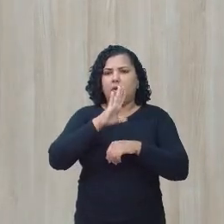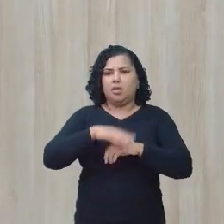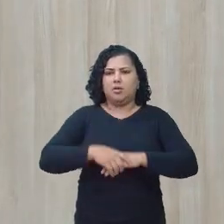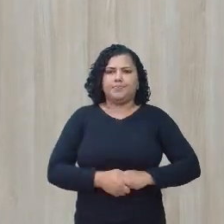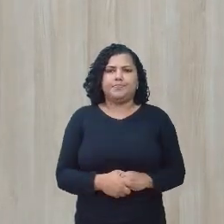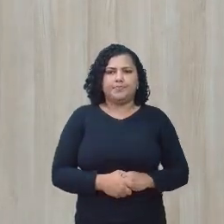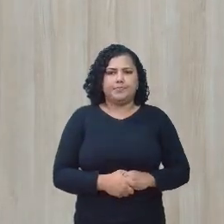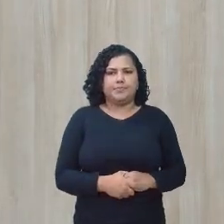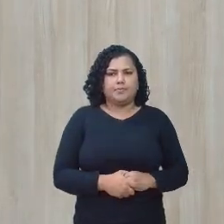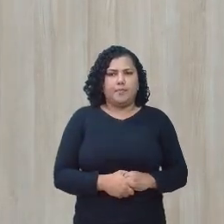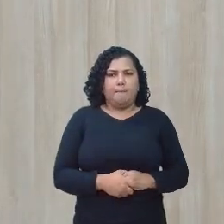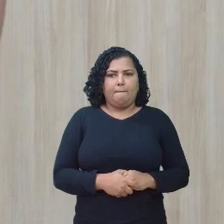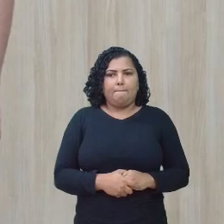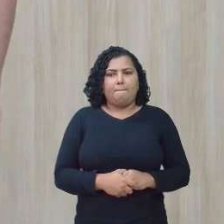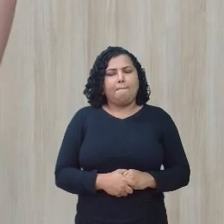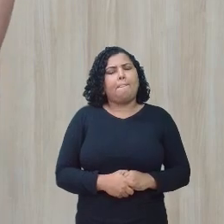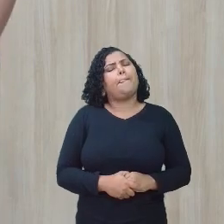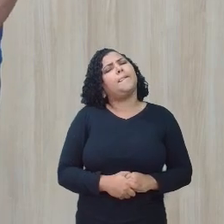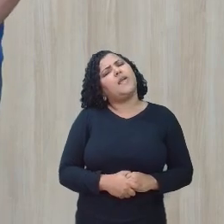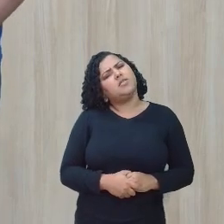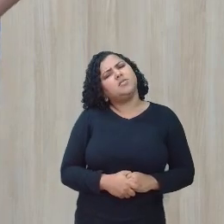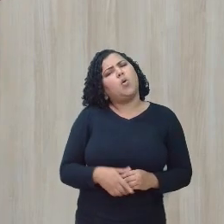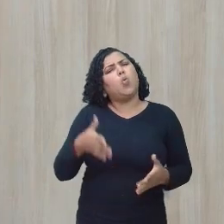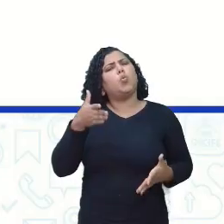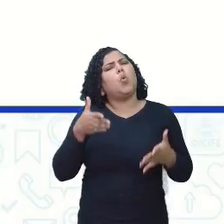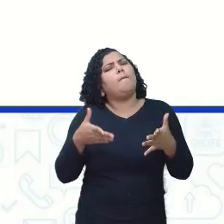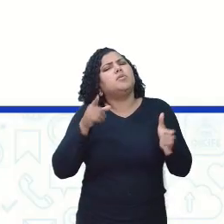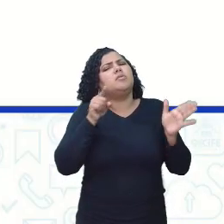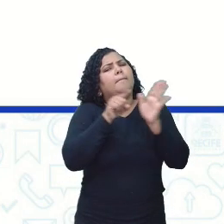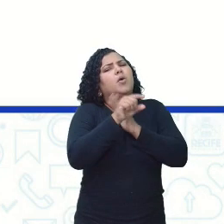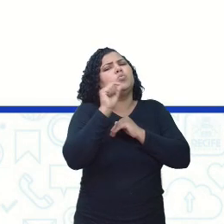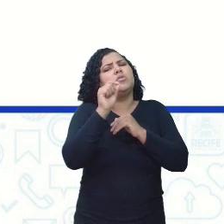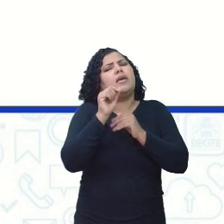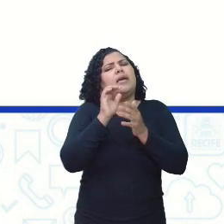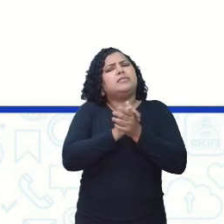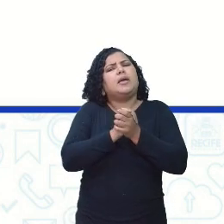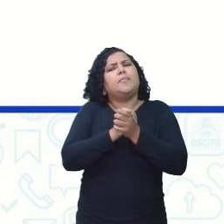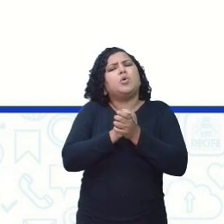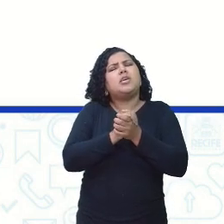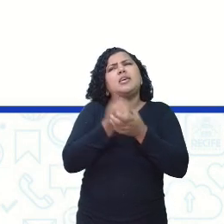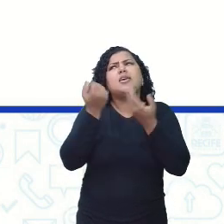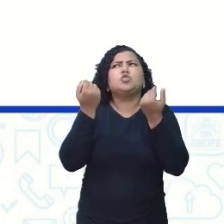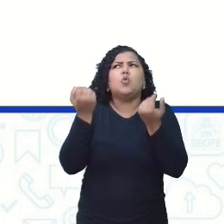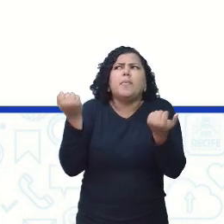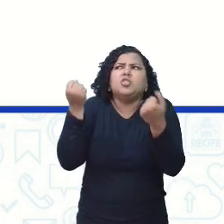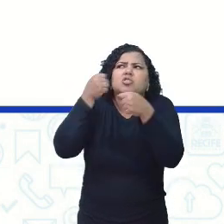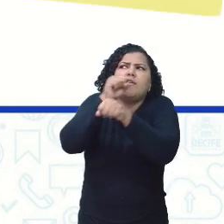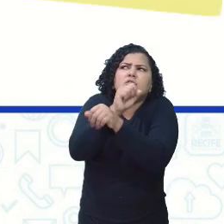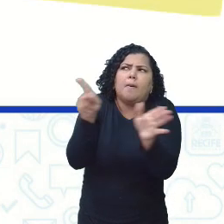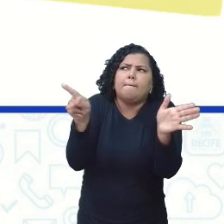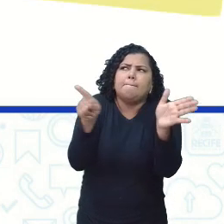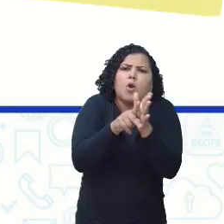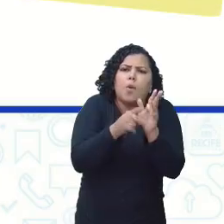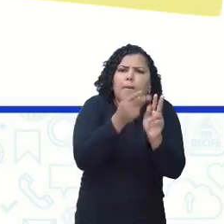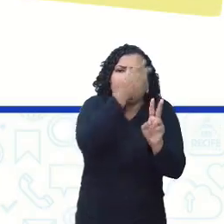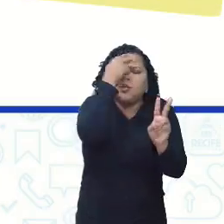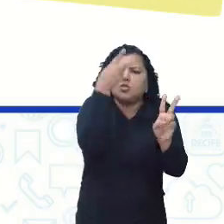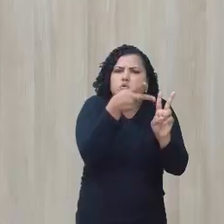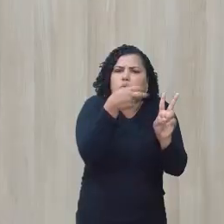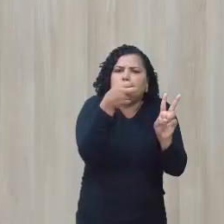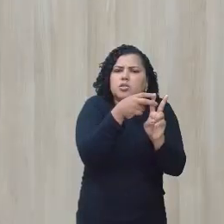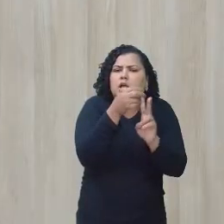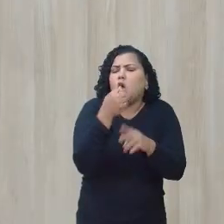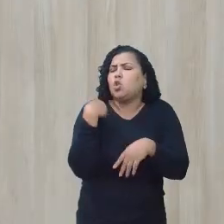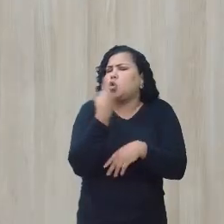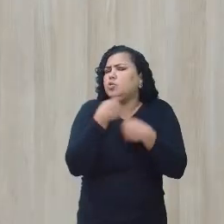ó, seguindo aí, e aí o nosso robozinho está falando o seguinte, nem sobre a escravização do indígena. O que nós devemos saber? Vocês devem saber